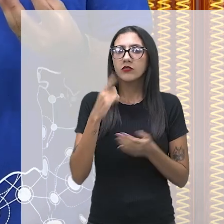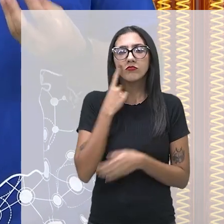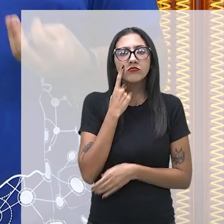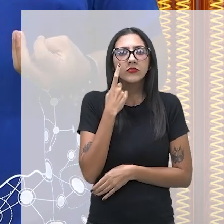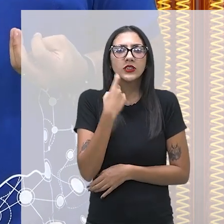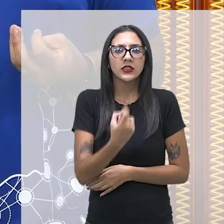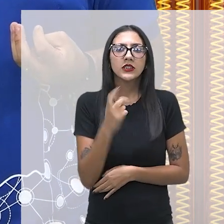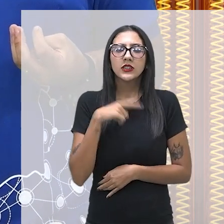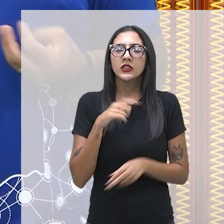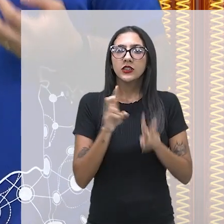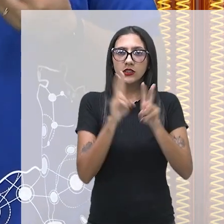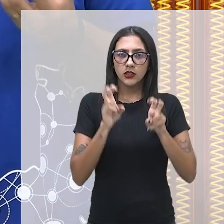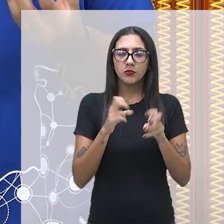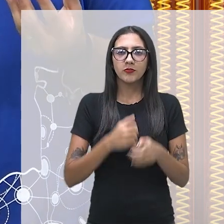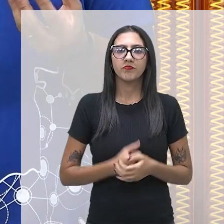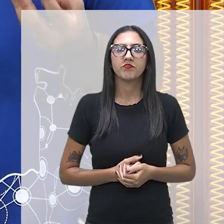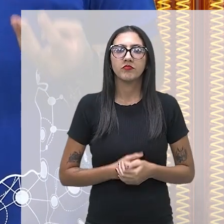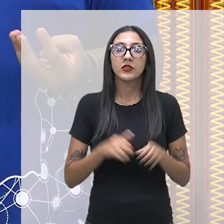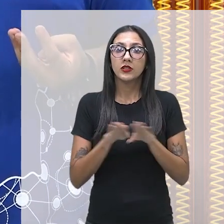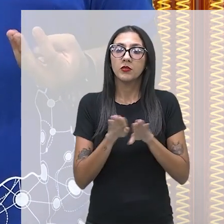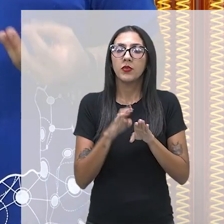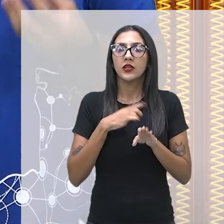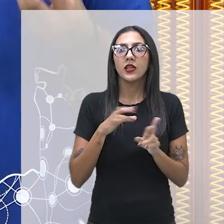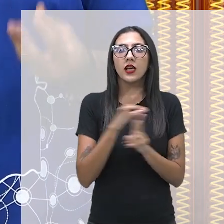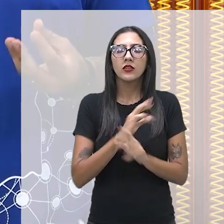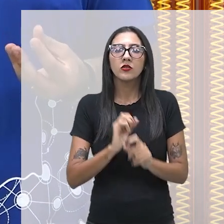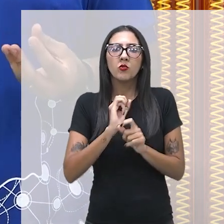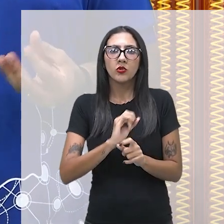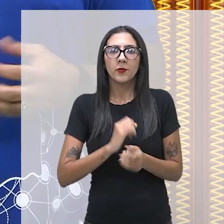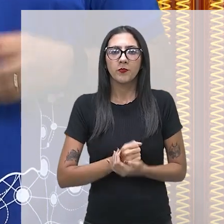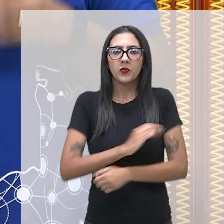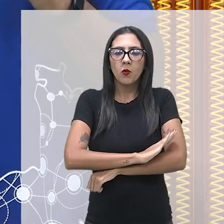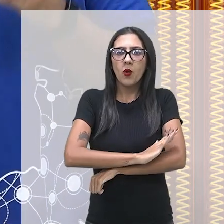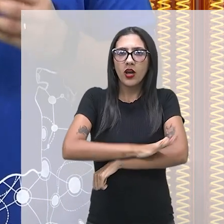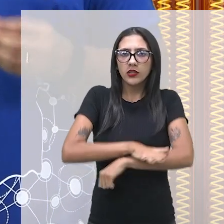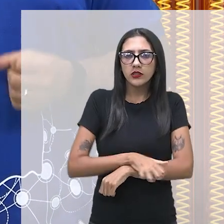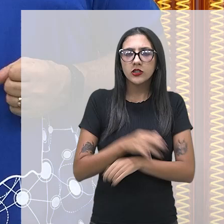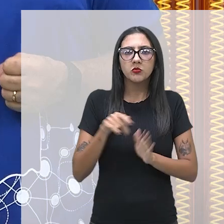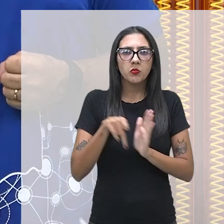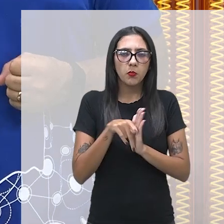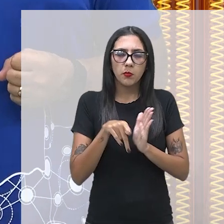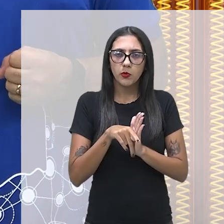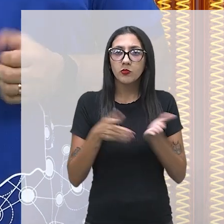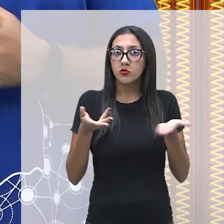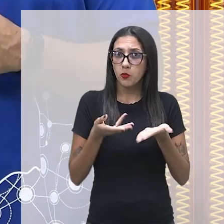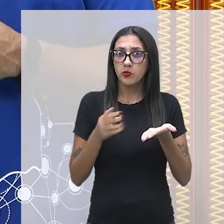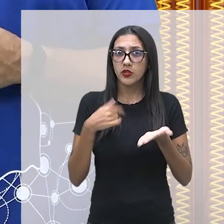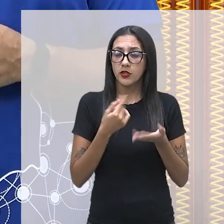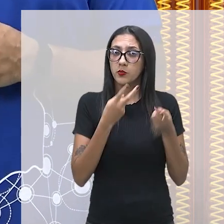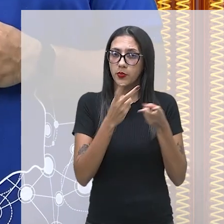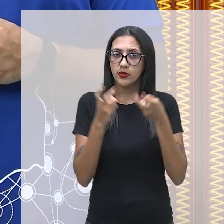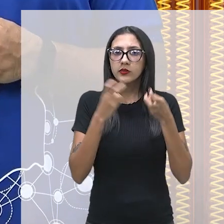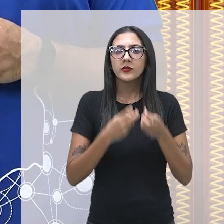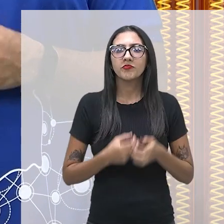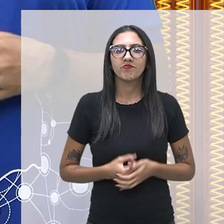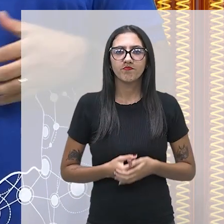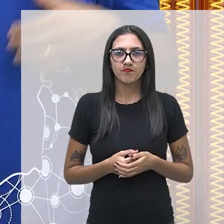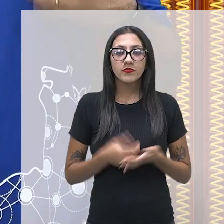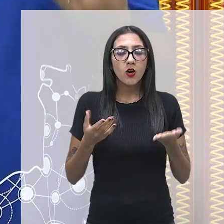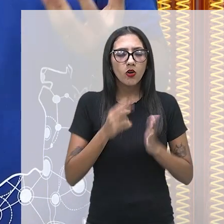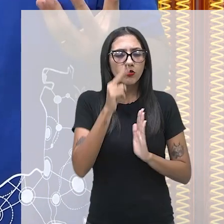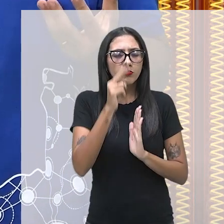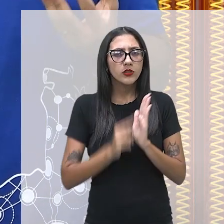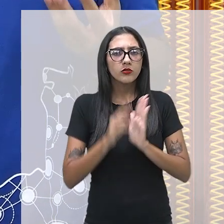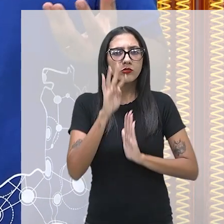que respinga, inclusive, no racismo estrutural que a gente vivencia nos dias de hoje. Vamos ao texto para a gente concluir